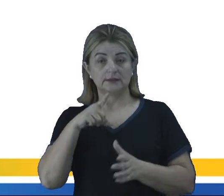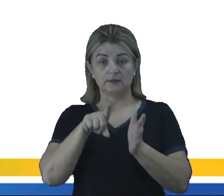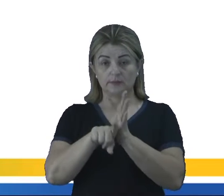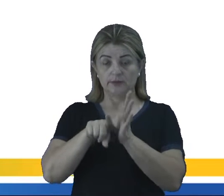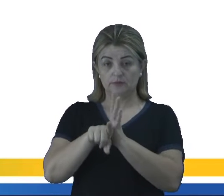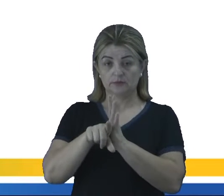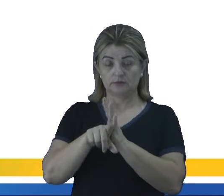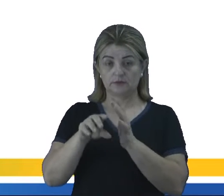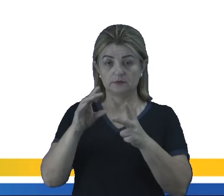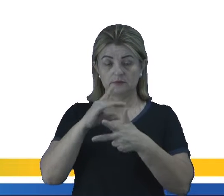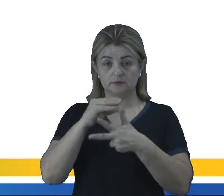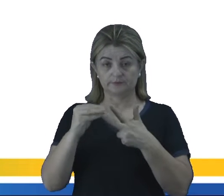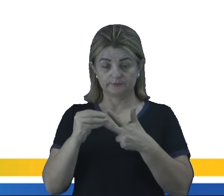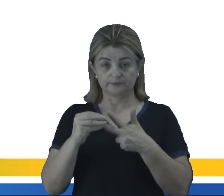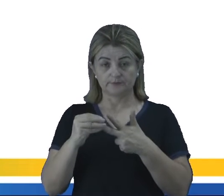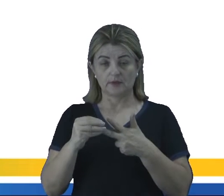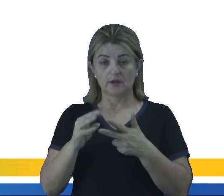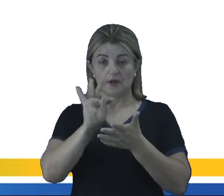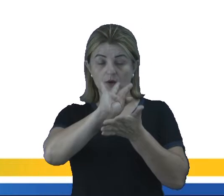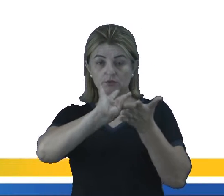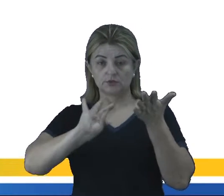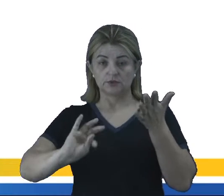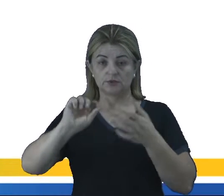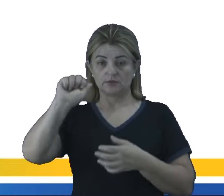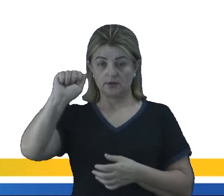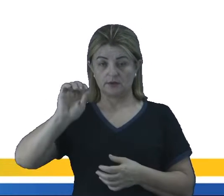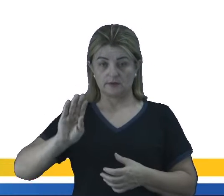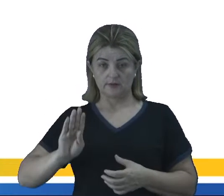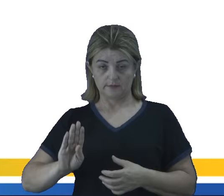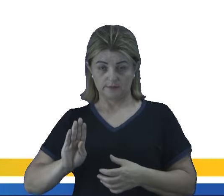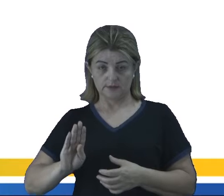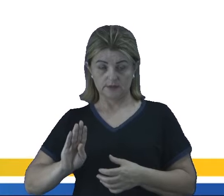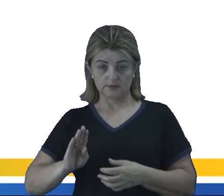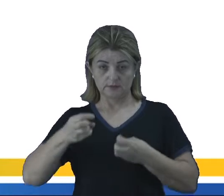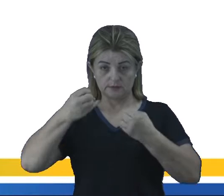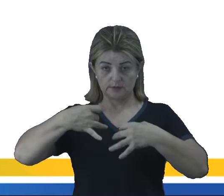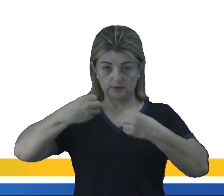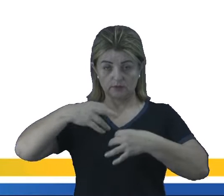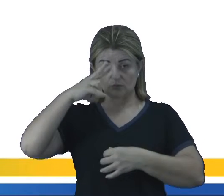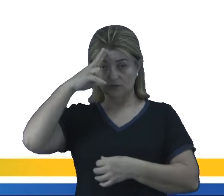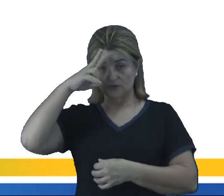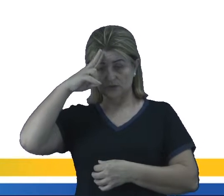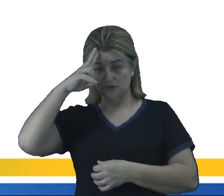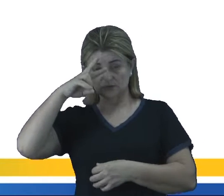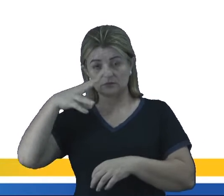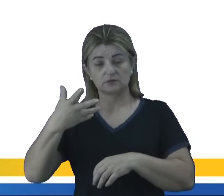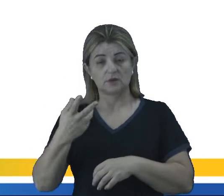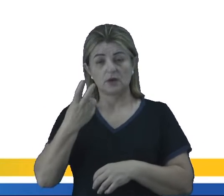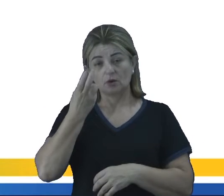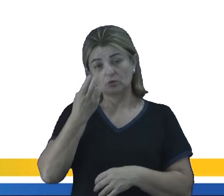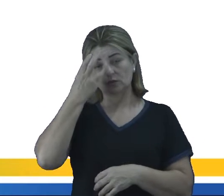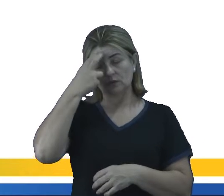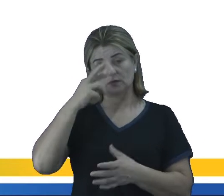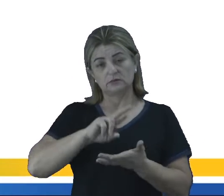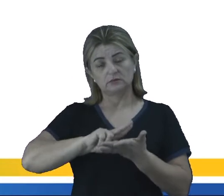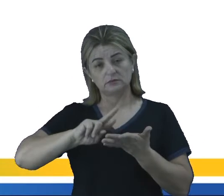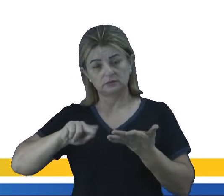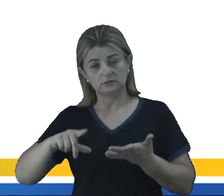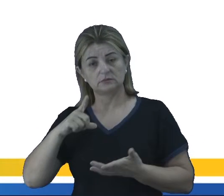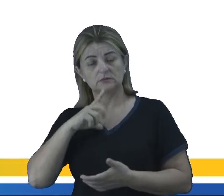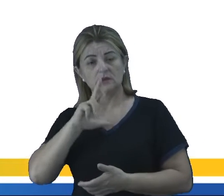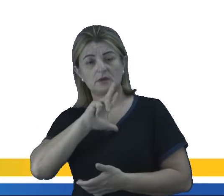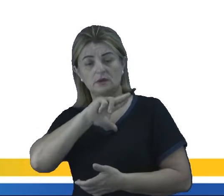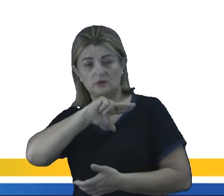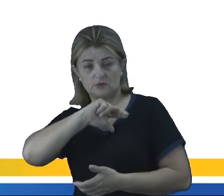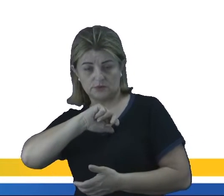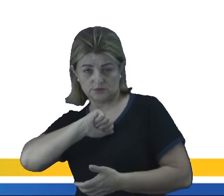quer destacar que a autopiedade está escrita com as regras de 2010, tá? Então está conforme foi escrita no exame. Quando